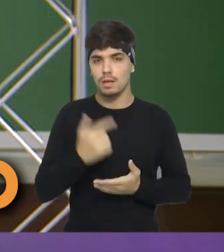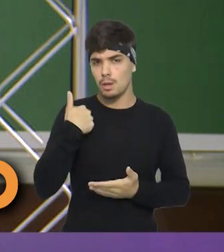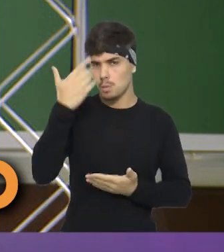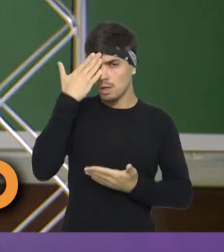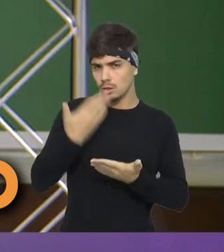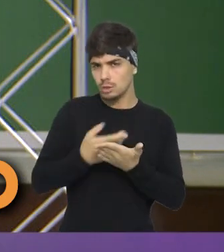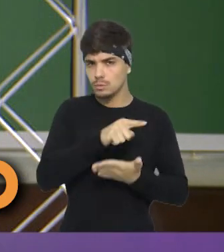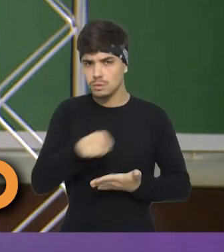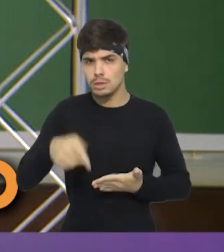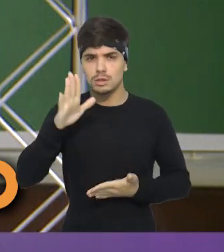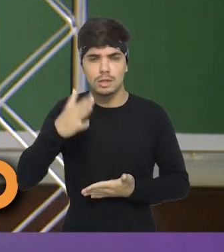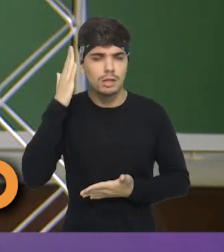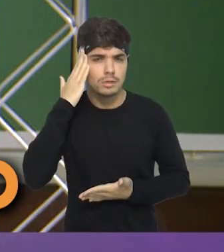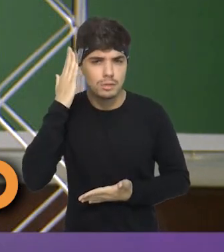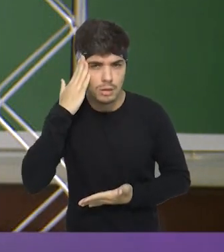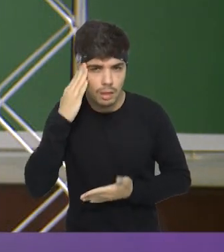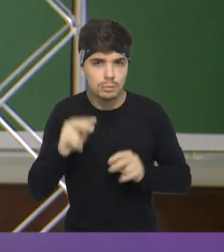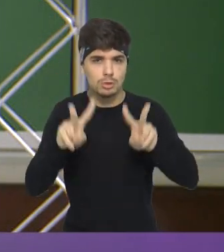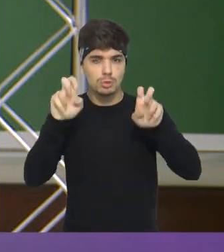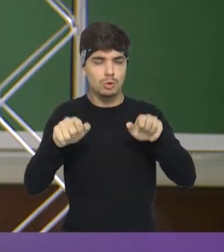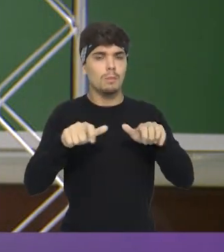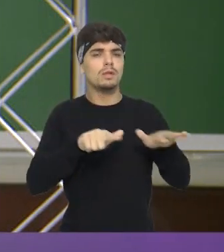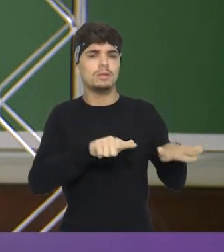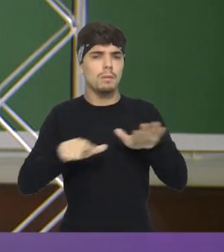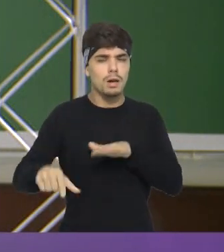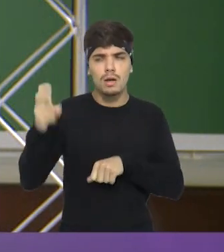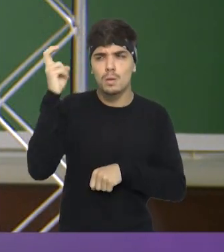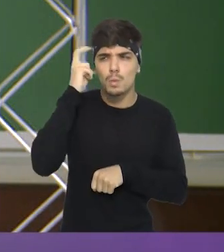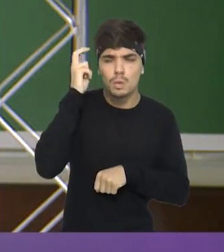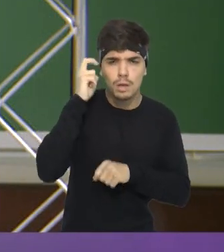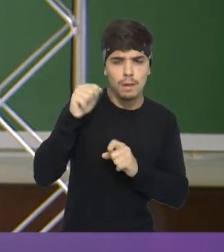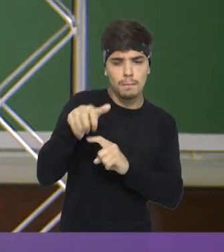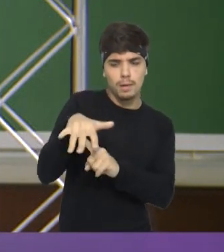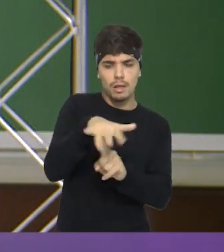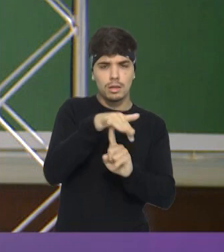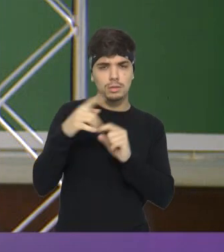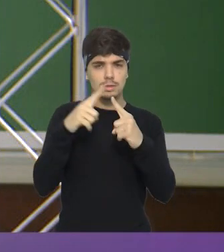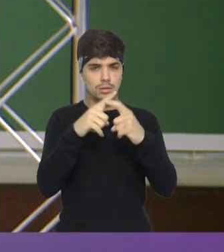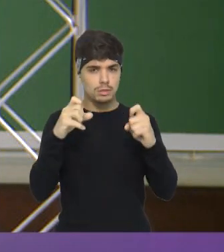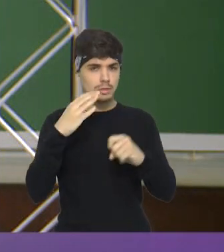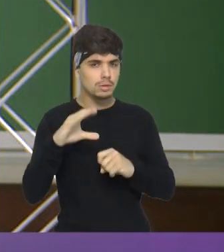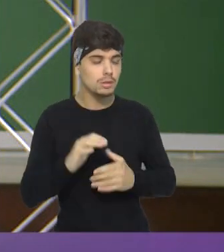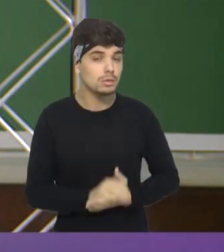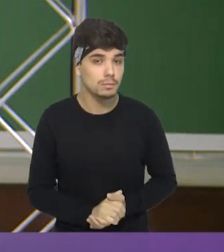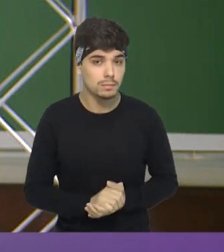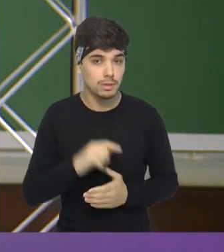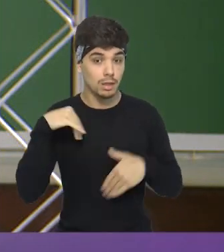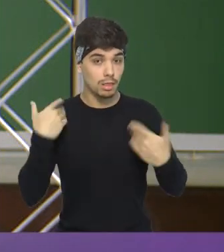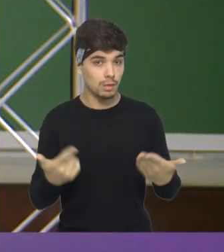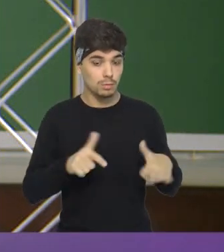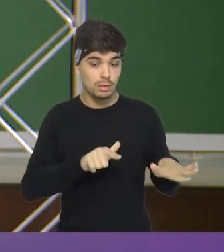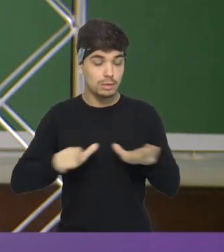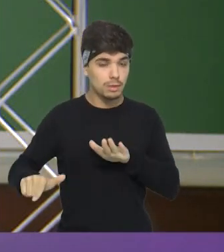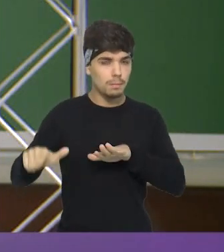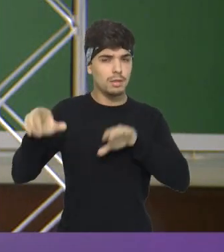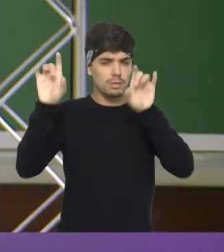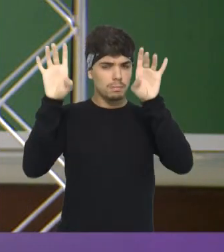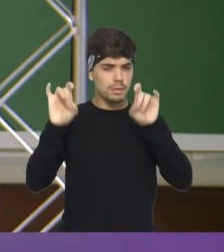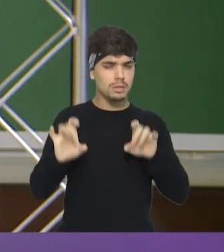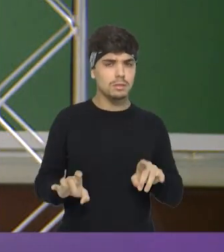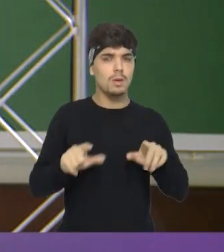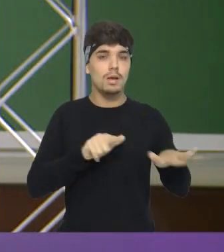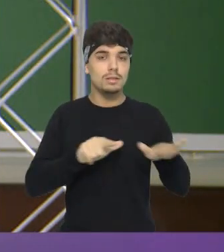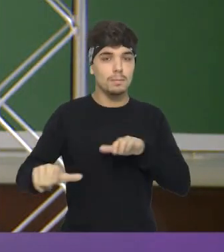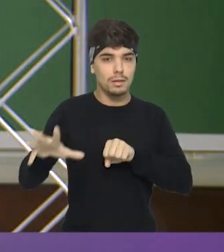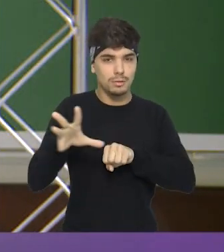explicar. Eu acredito que vocês já ouviram falar em Semana Cultural, Feira de Ciências. Então, a nossa semana